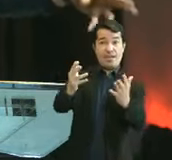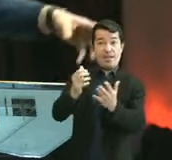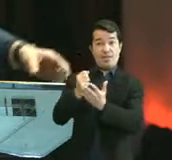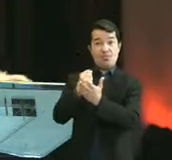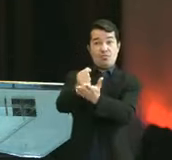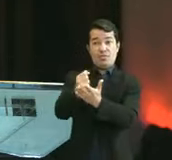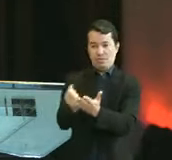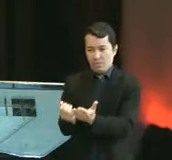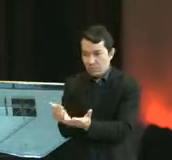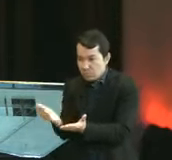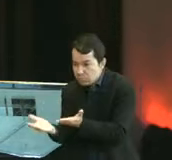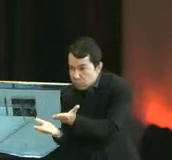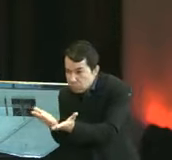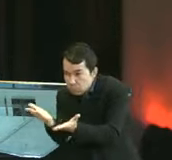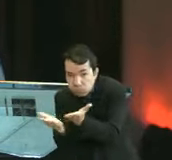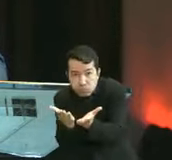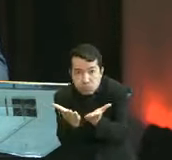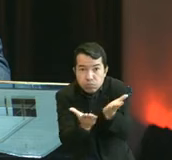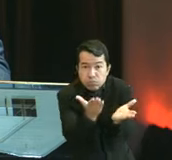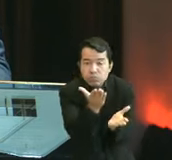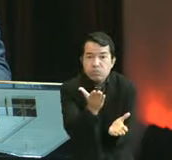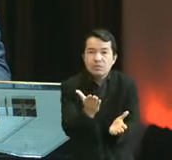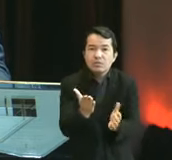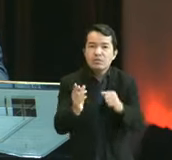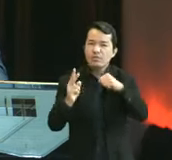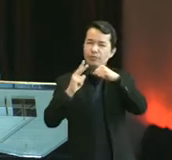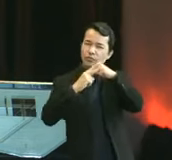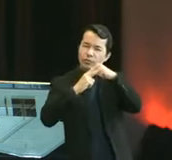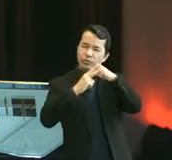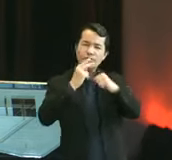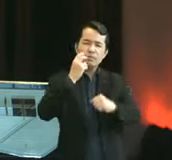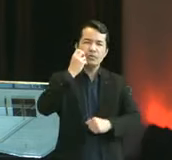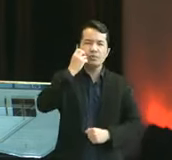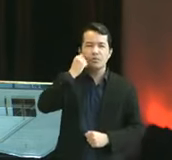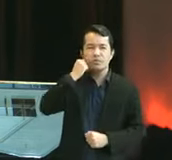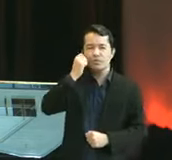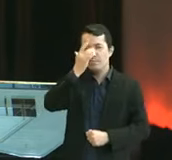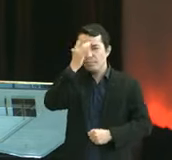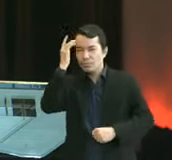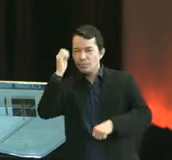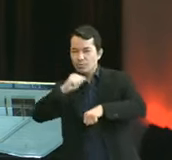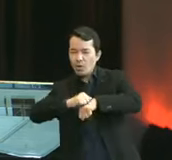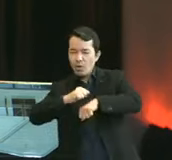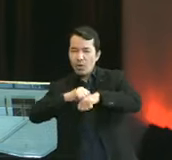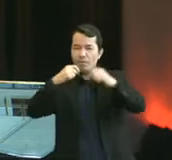as viúvas, os necessitados. Eu creio.